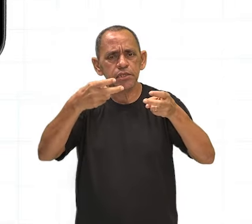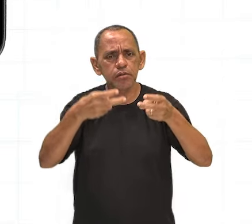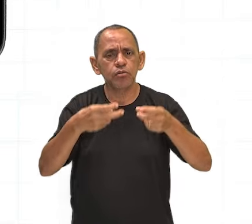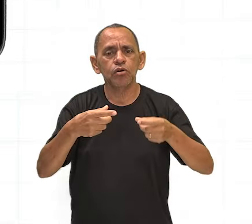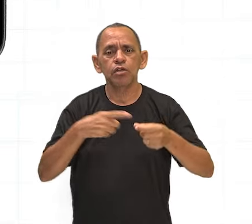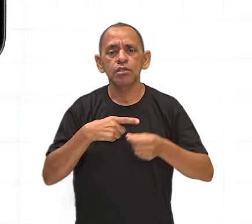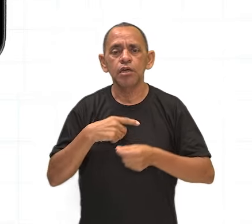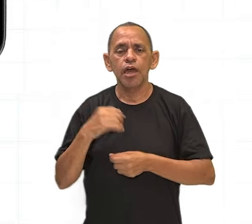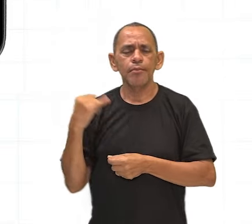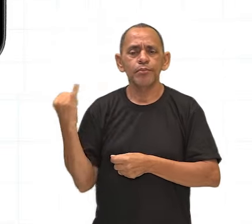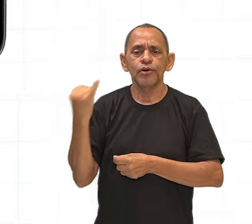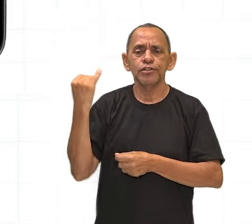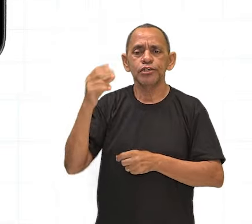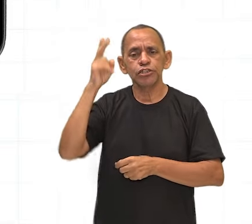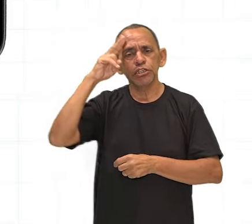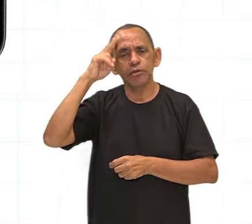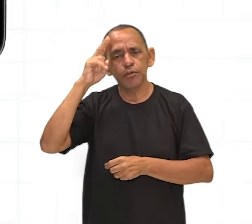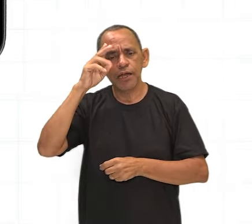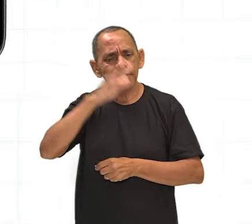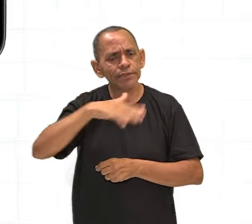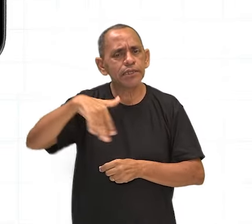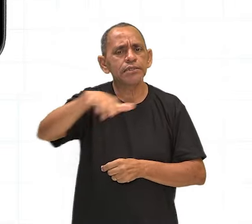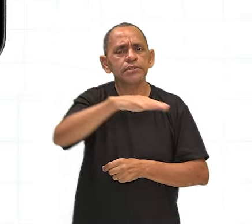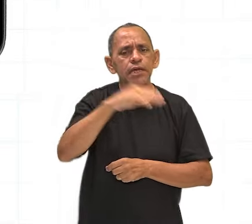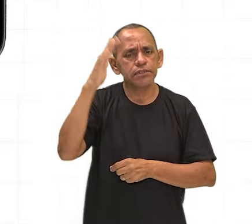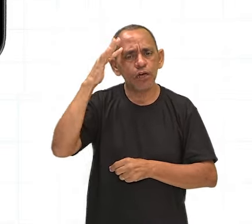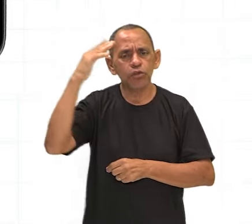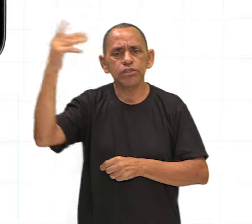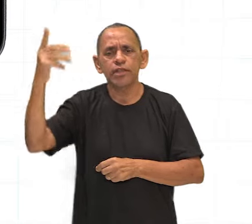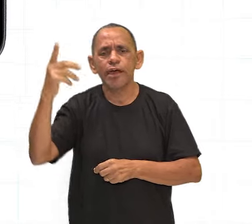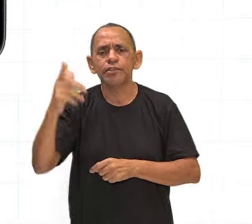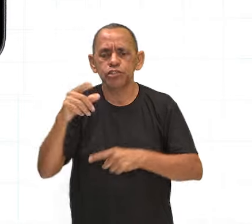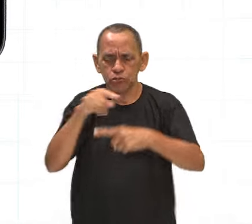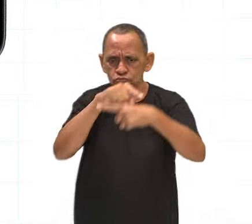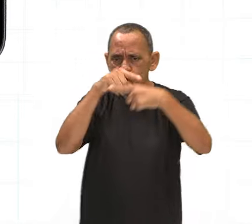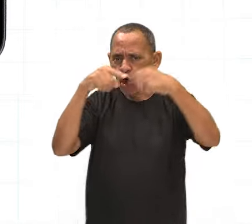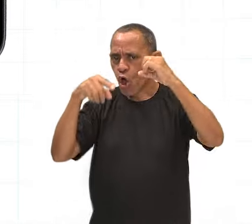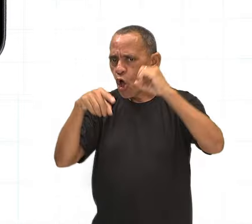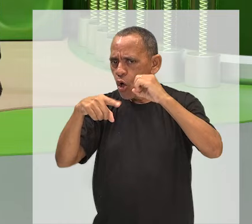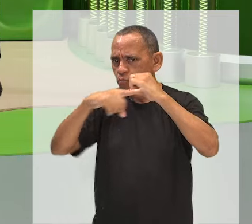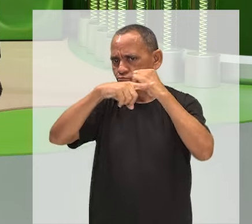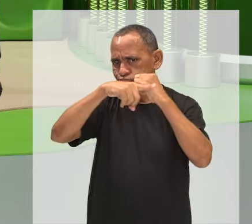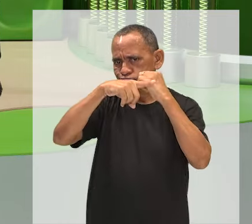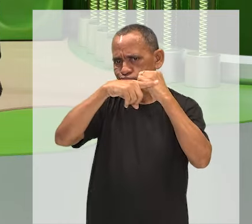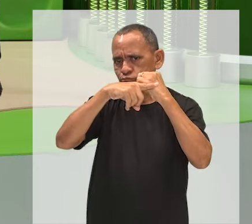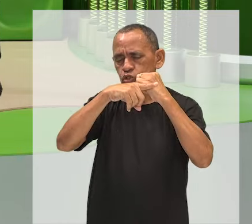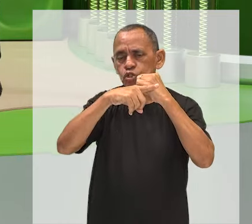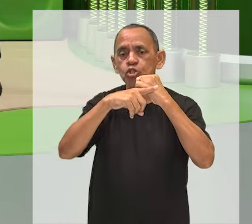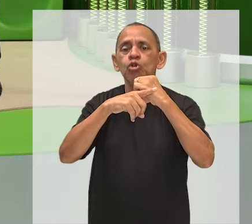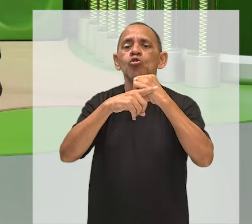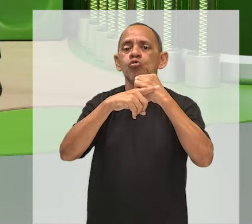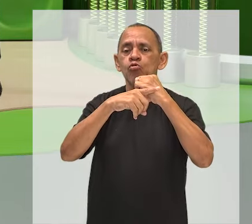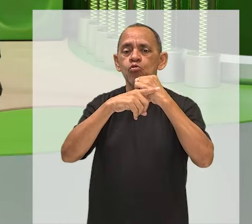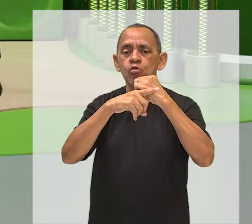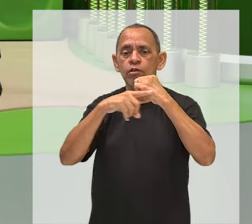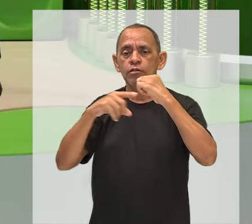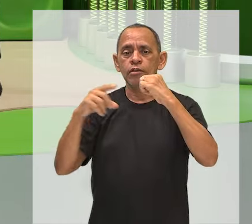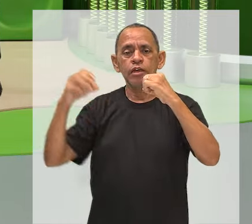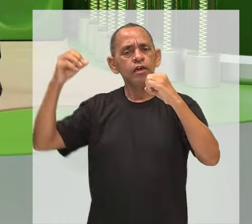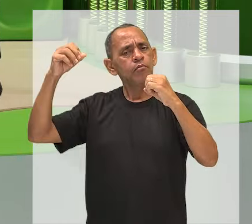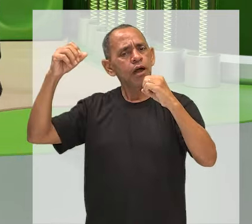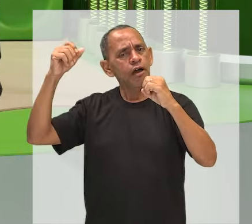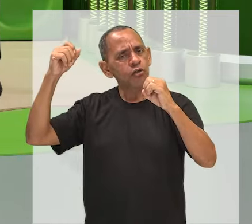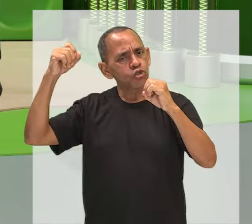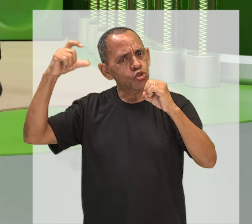É importante a gente lembrar aí que nessas zonas ocorre, né, um maior aquecimento, lembrando que a nossa atmosfera, os ventos, eles